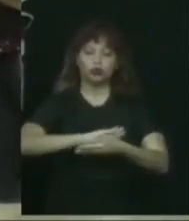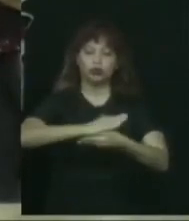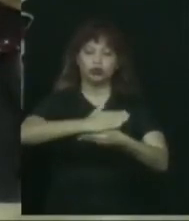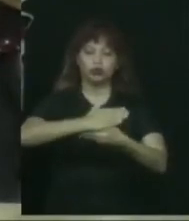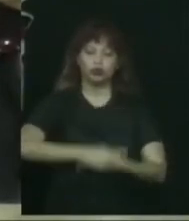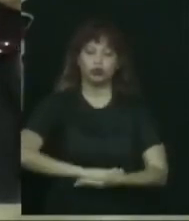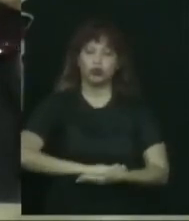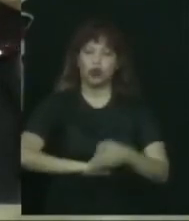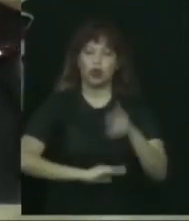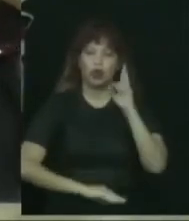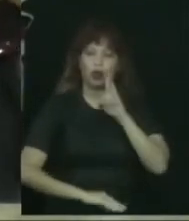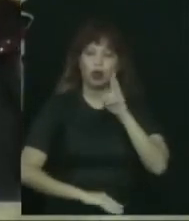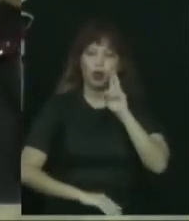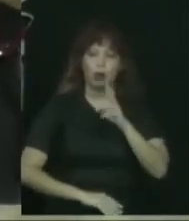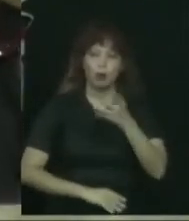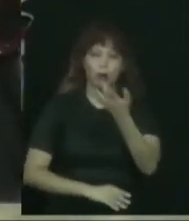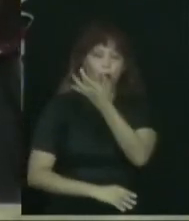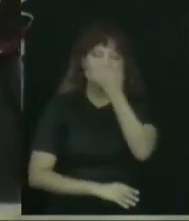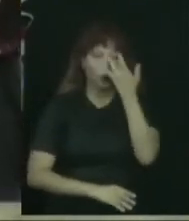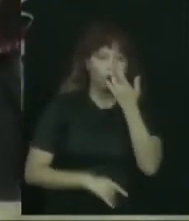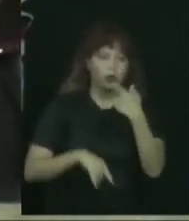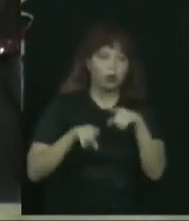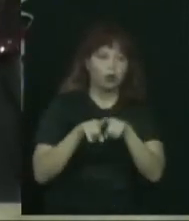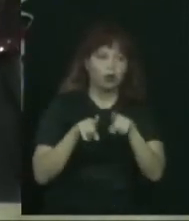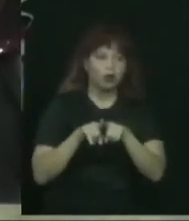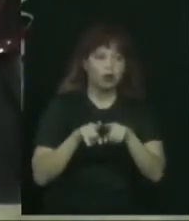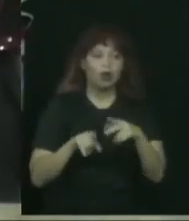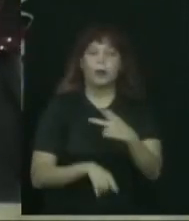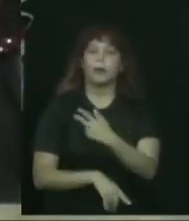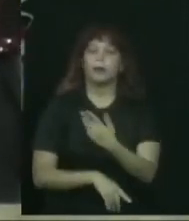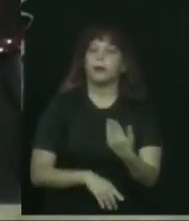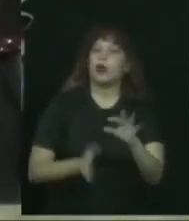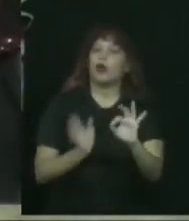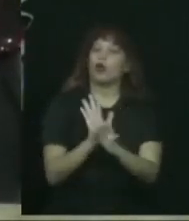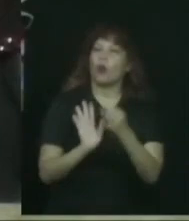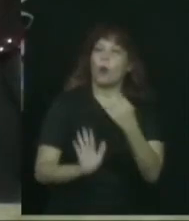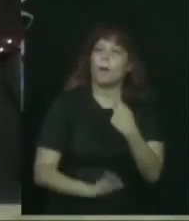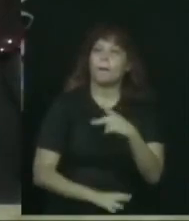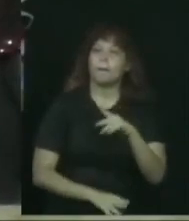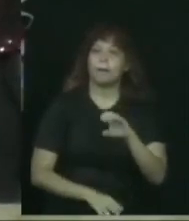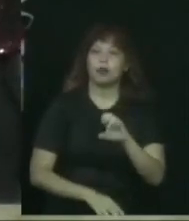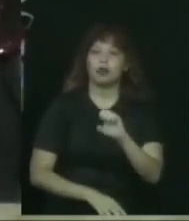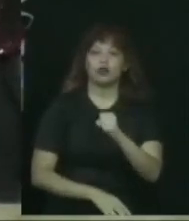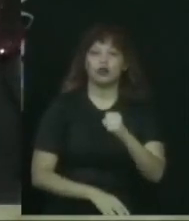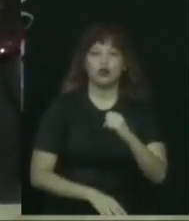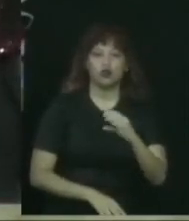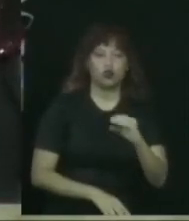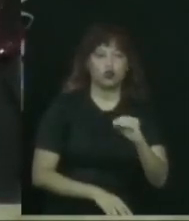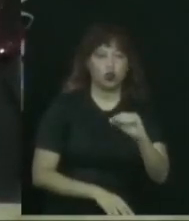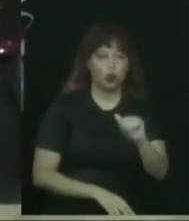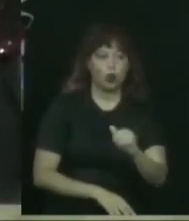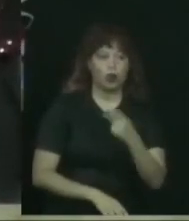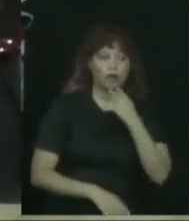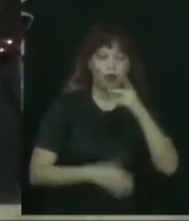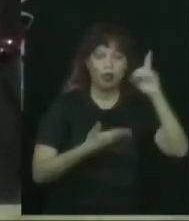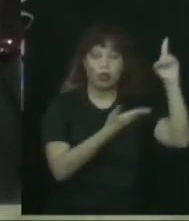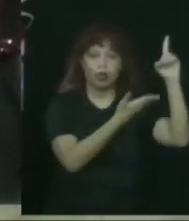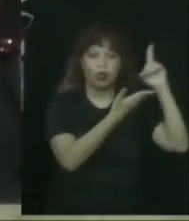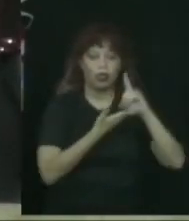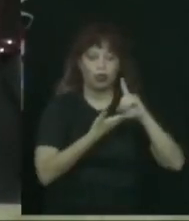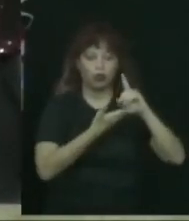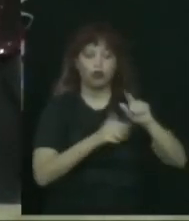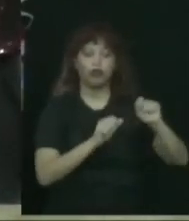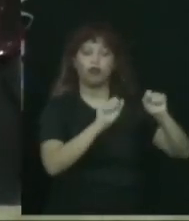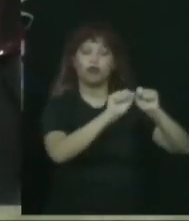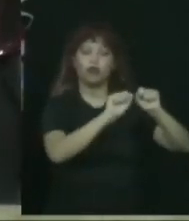de pessoa quando fez registrar que todo começo é involuntário Deus é o agente tranquilizei-me